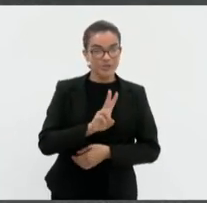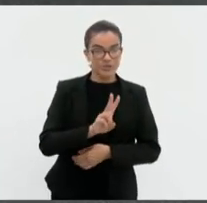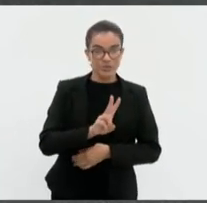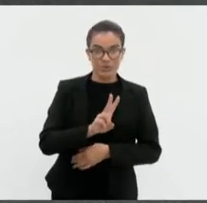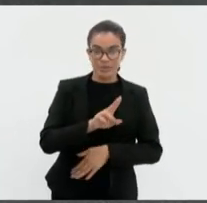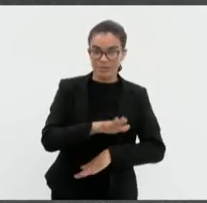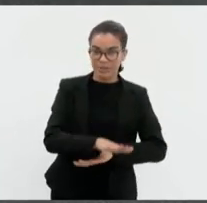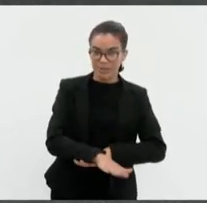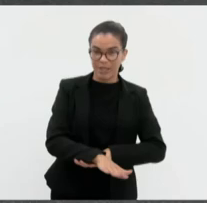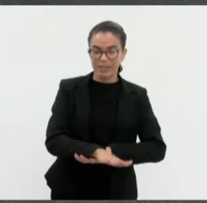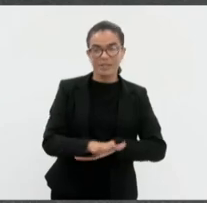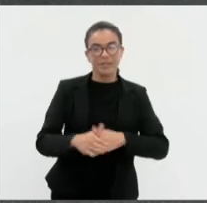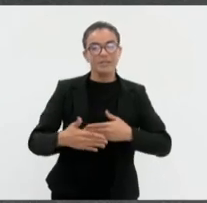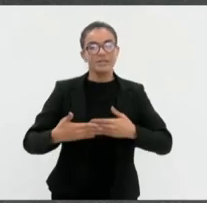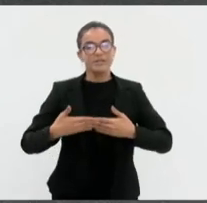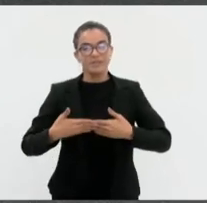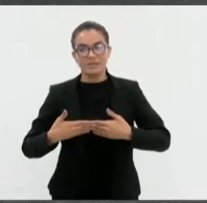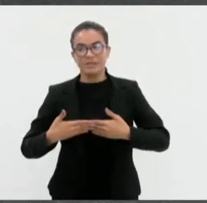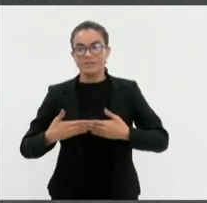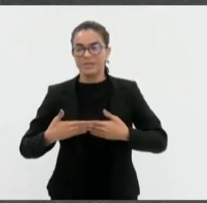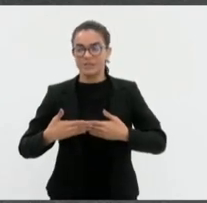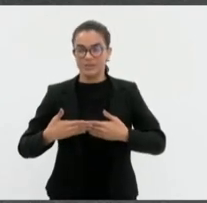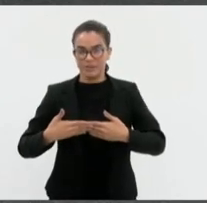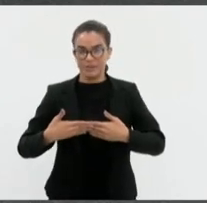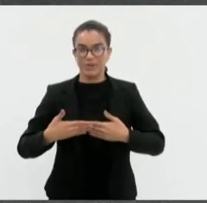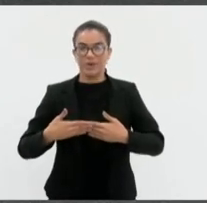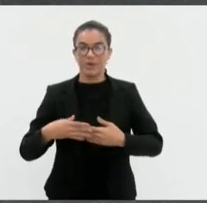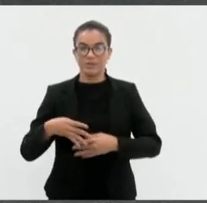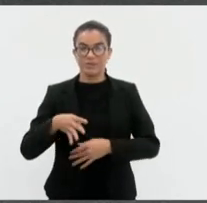horas foi encerrada às